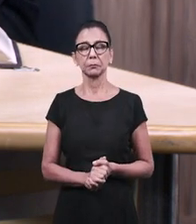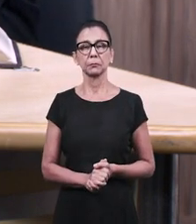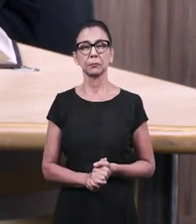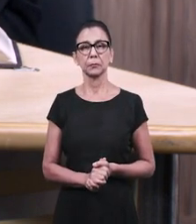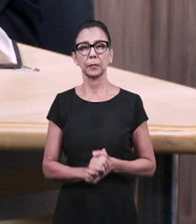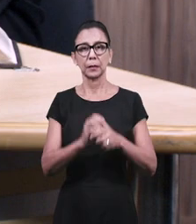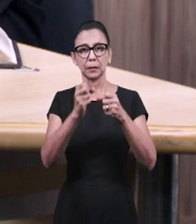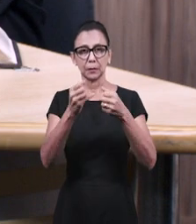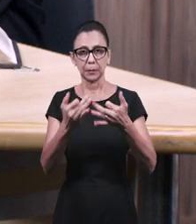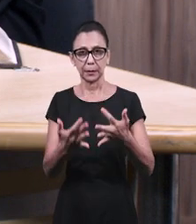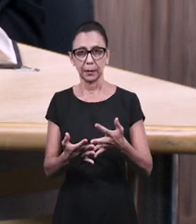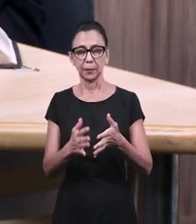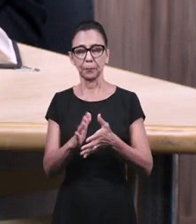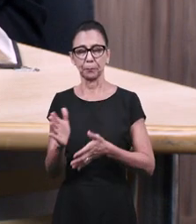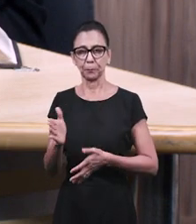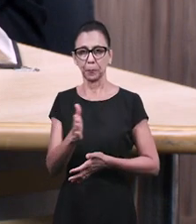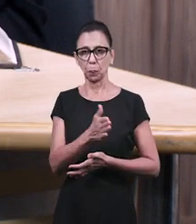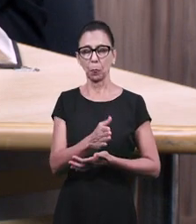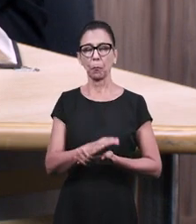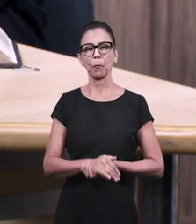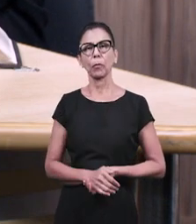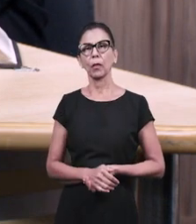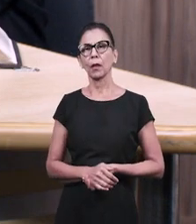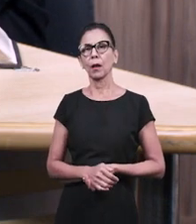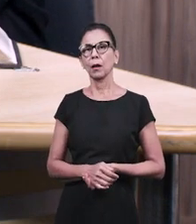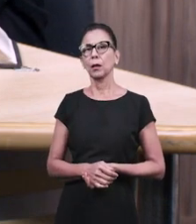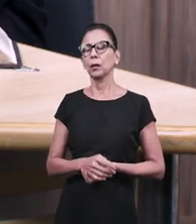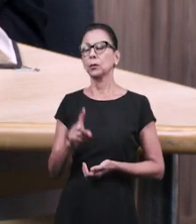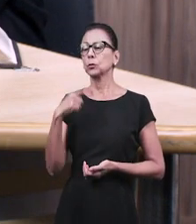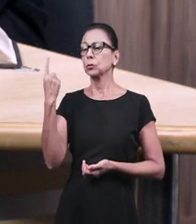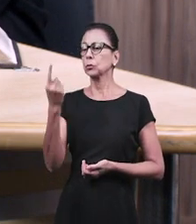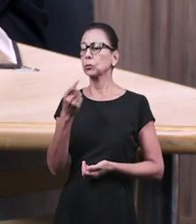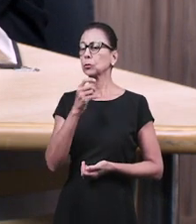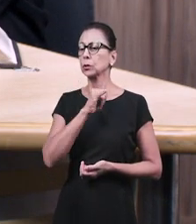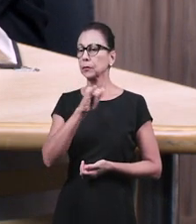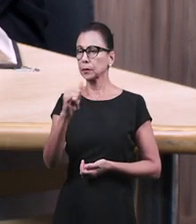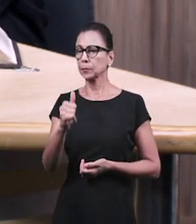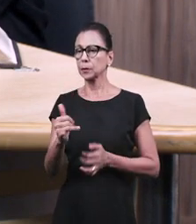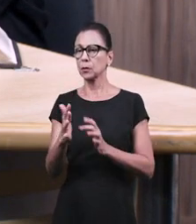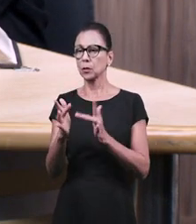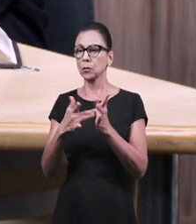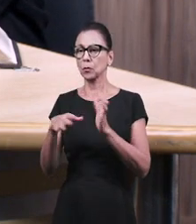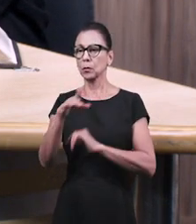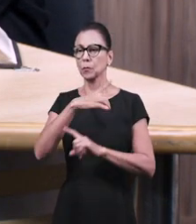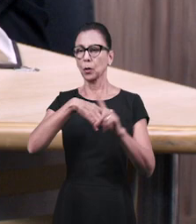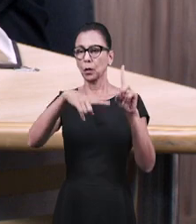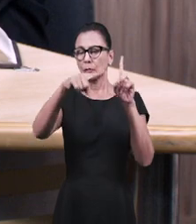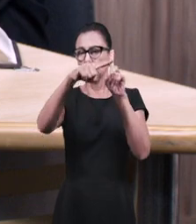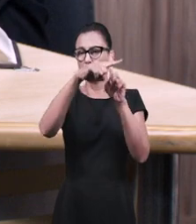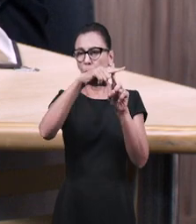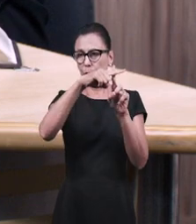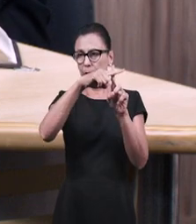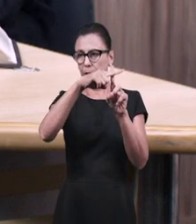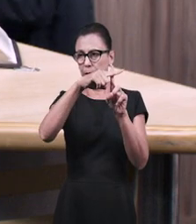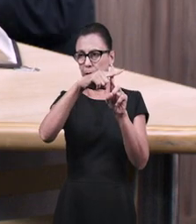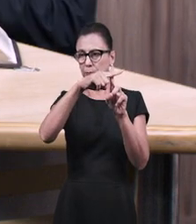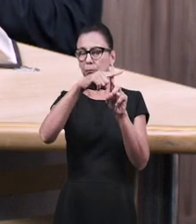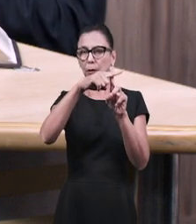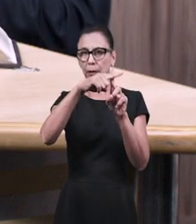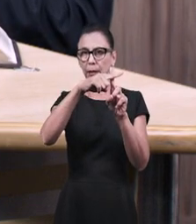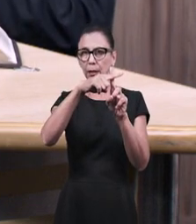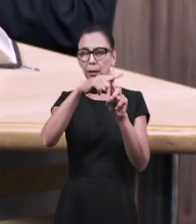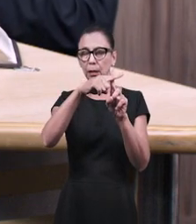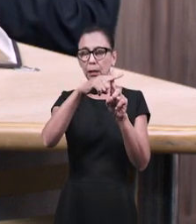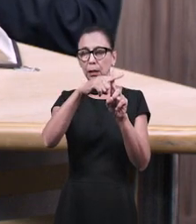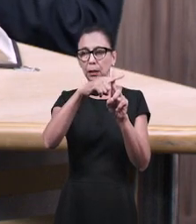aqui que Jesus, quando morreu na cruz, ele encerrou o Velho Testamento. Aí nós falamos